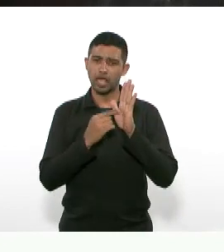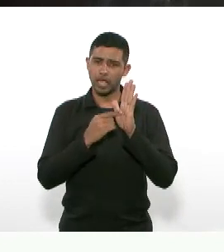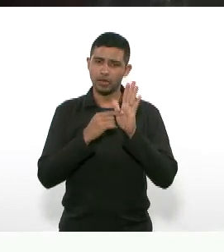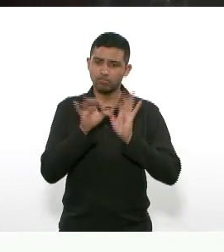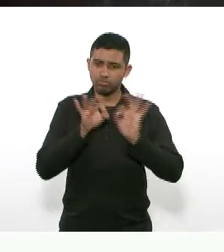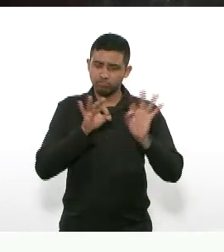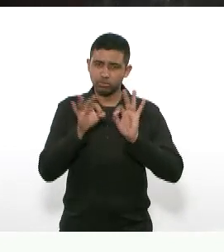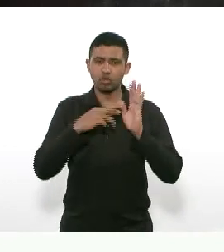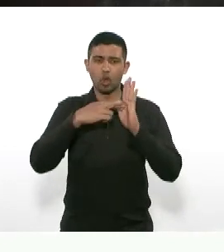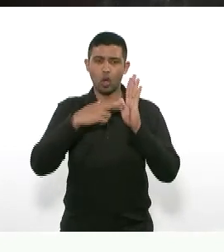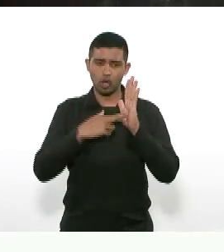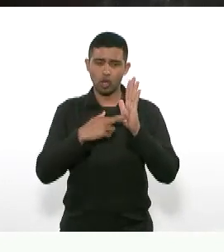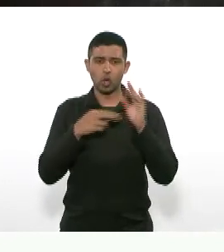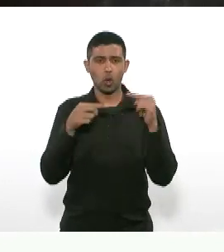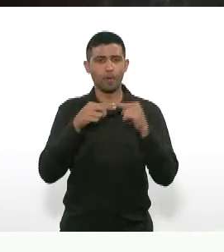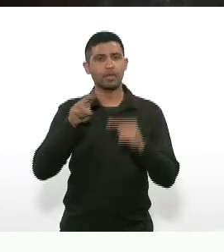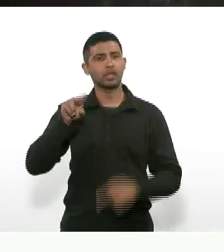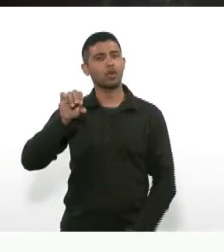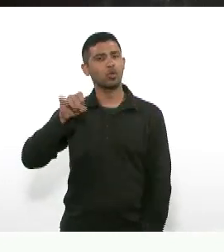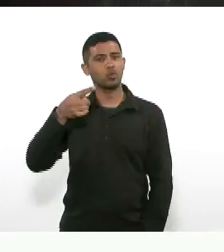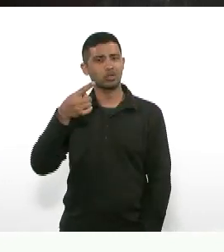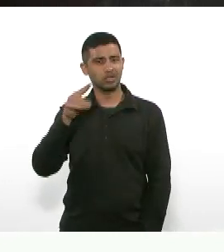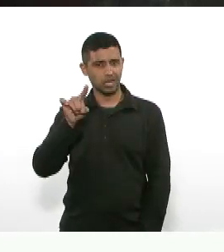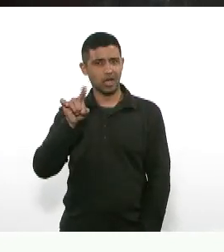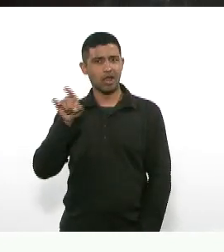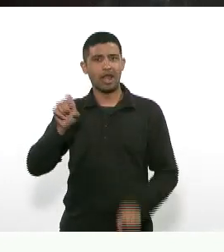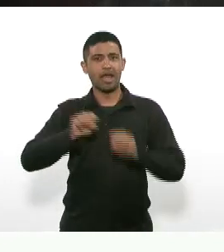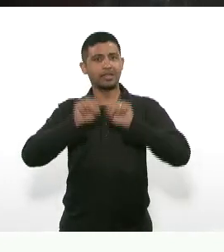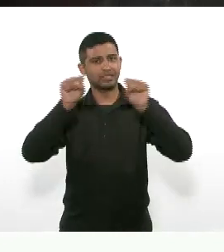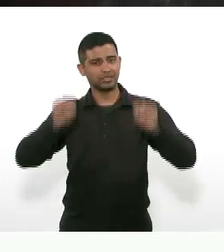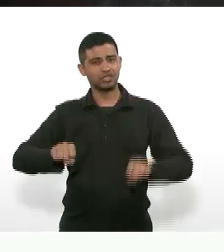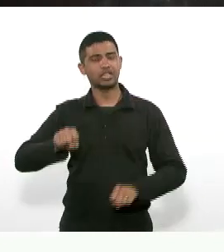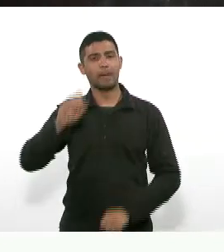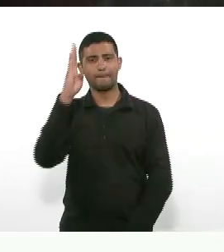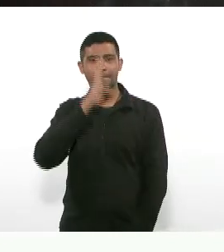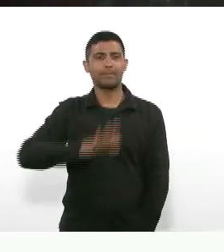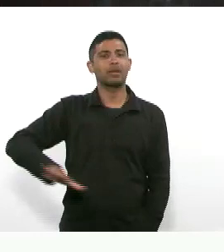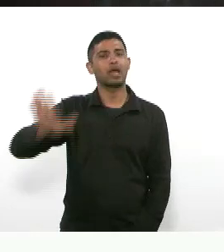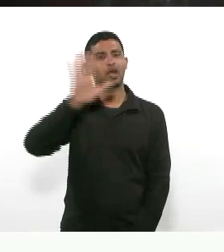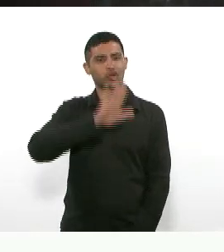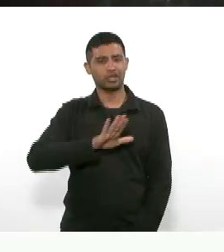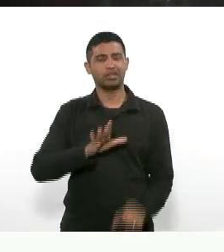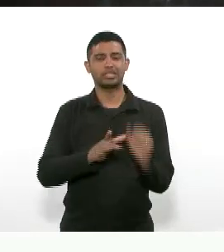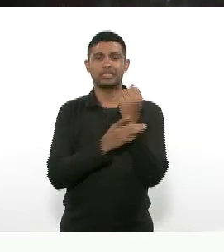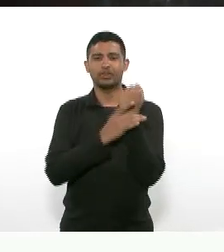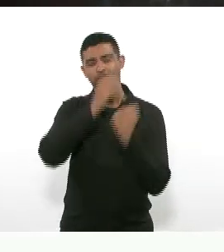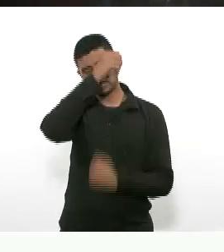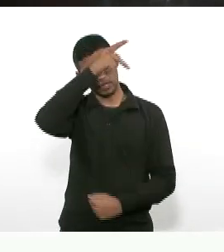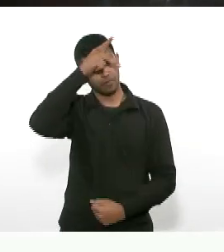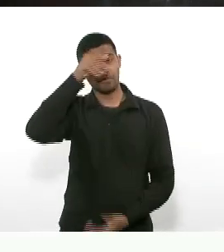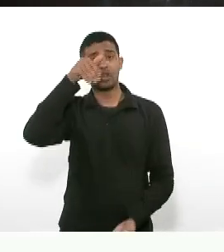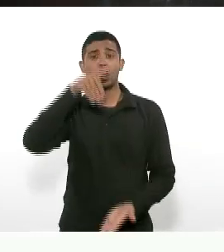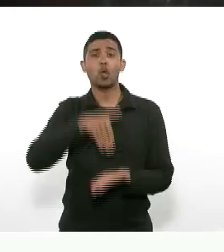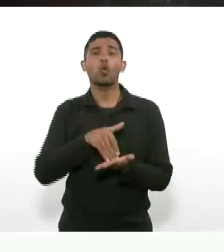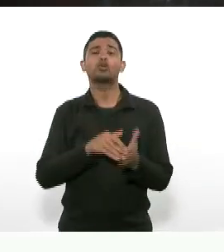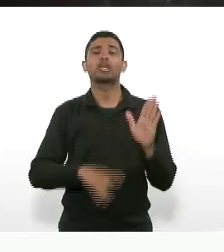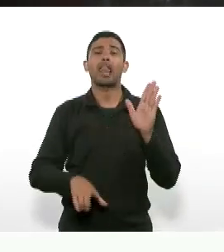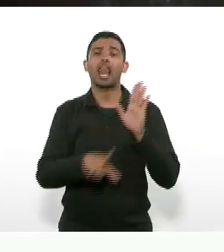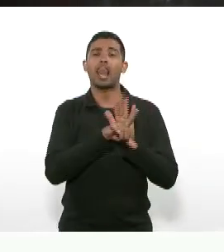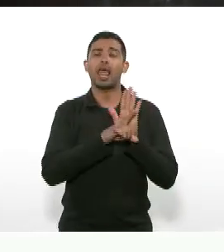regulamentava, no âmbito da União, o Sistema Nacional de Segurança Pública. E, por último, uma lei, né,